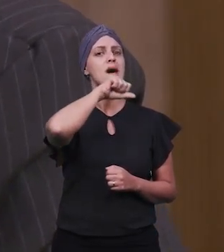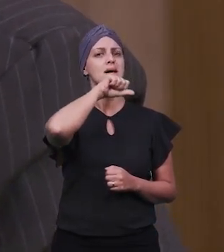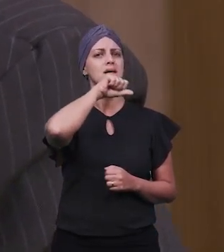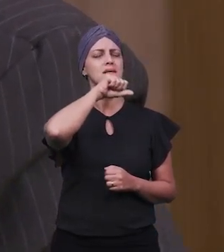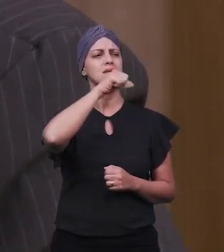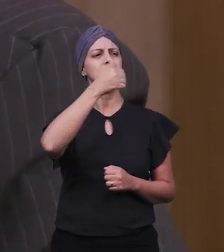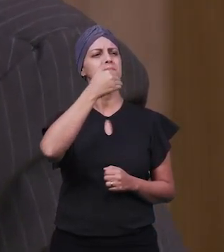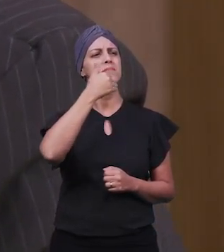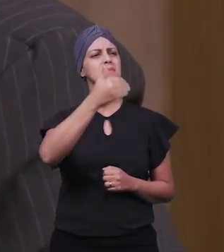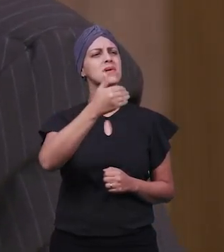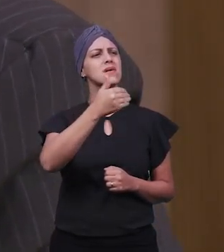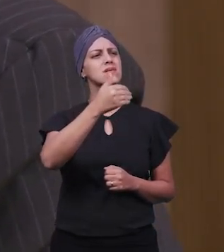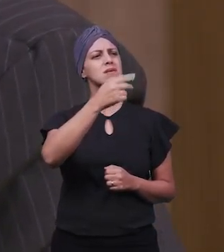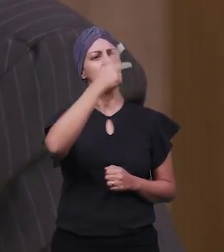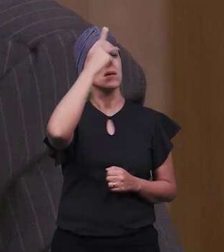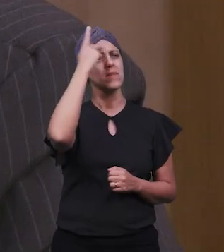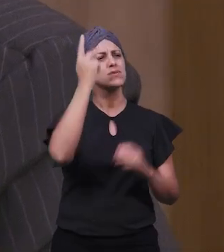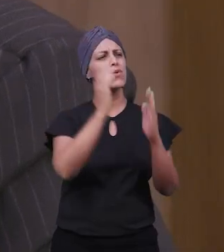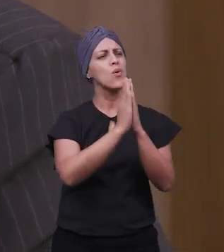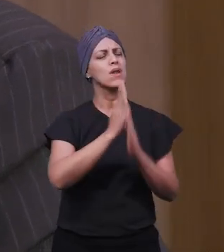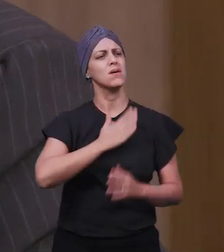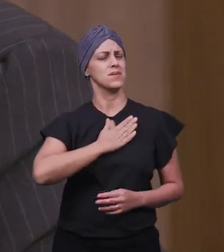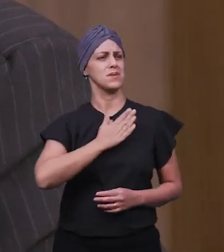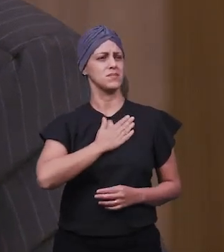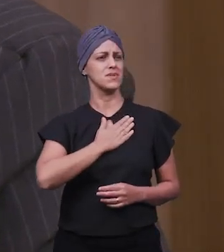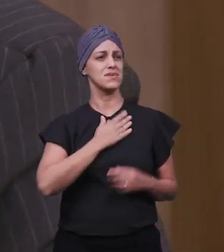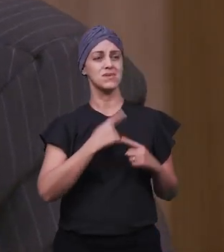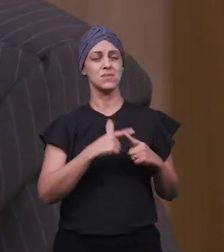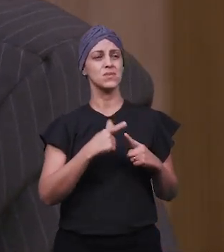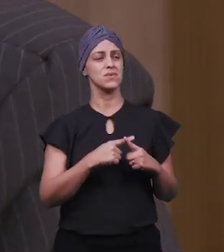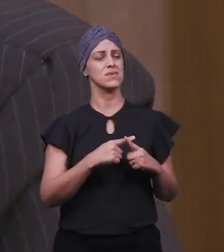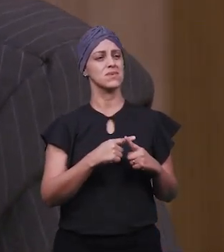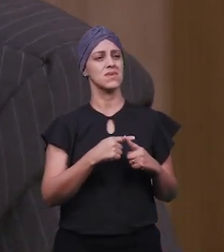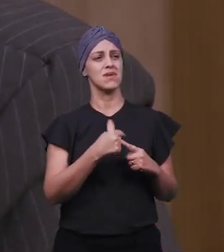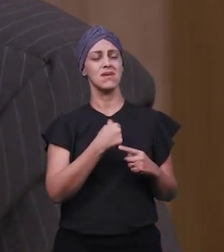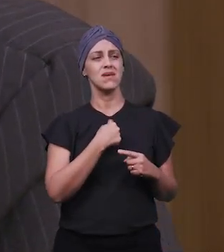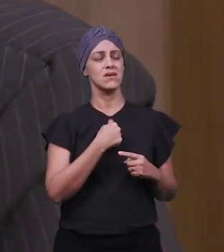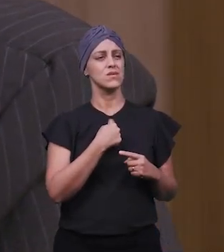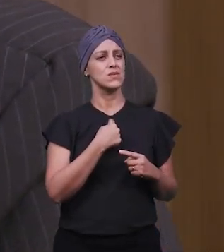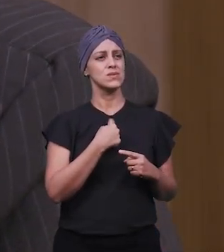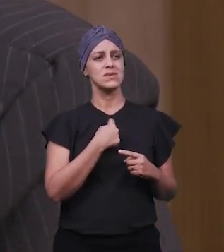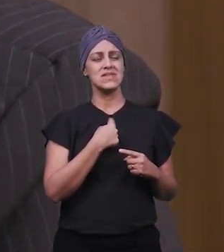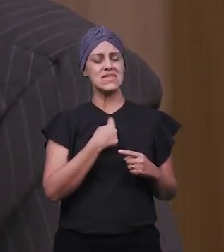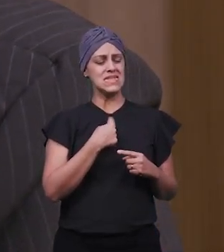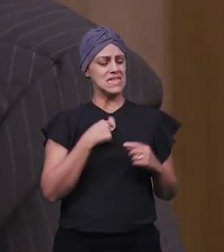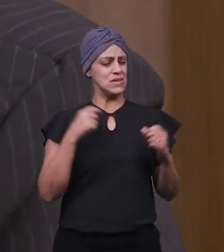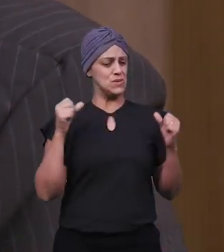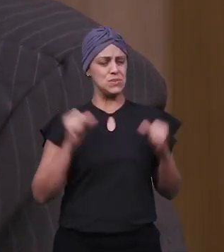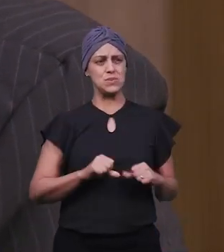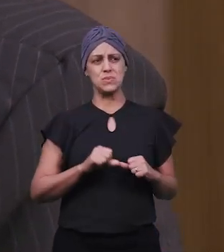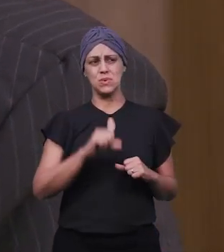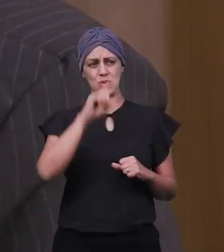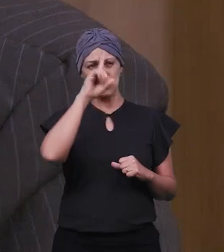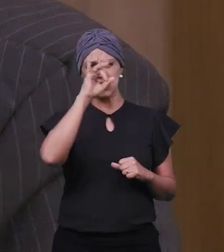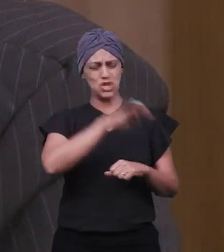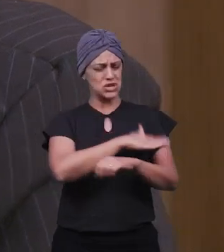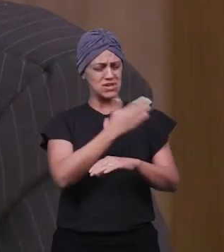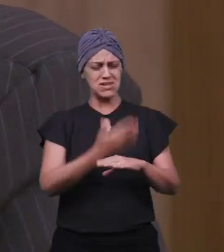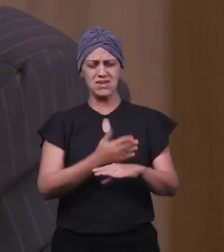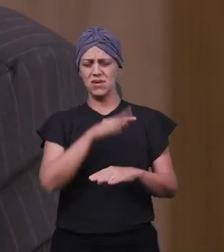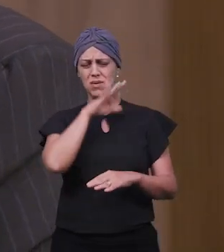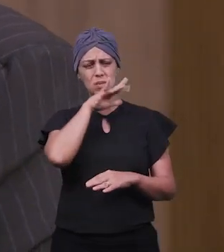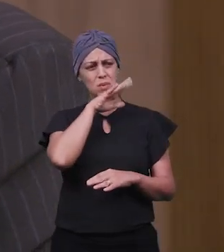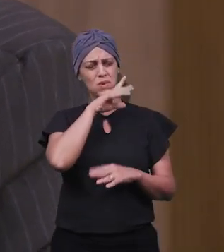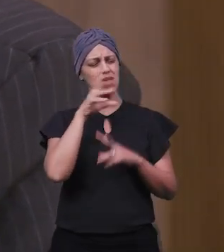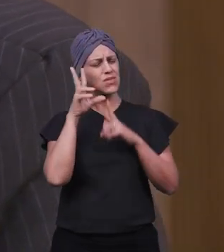ligou para a mãe e pediu assim, olha, mãe, pede alguém para orar, pede alguém para orar por mim, porque eu estou num dia terrível, um dia